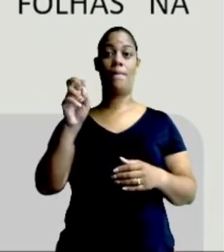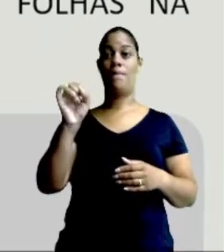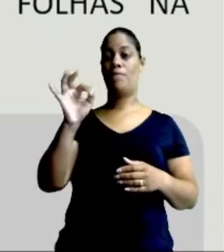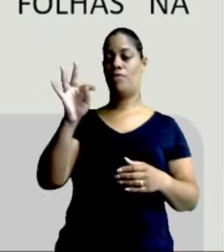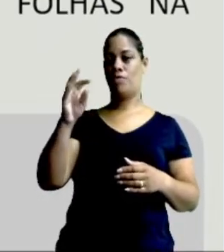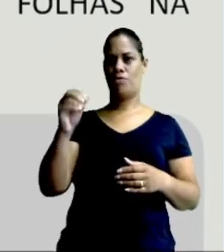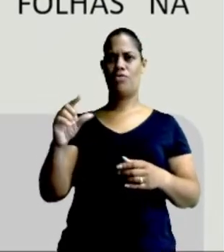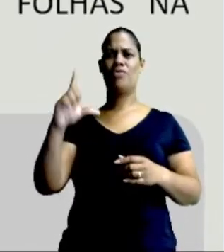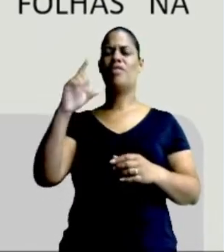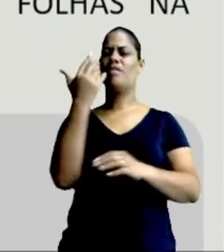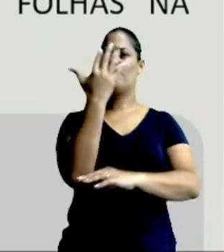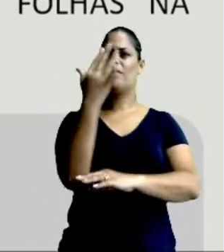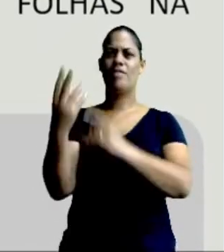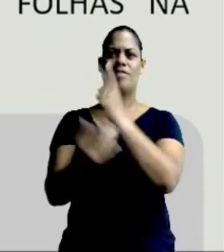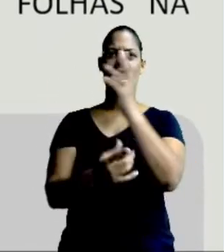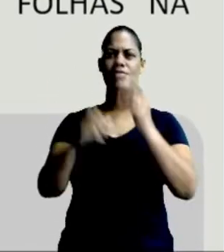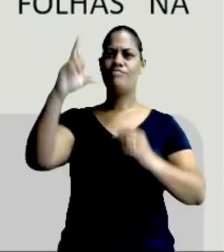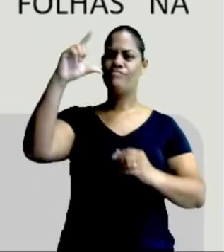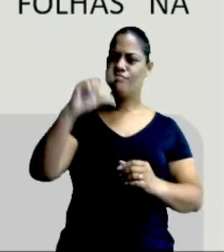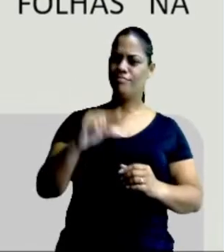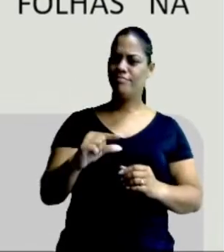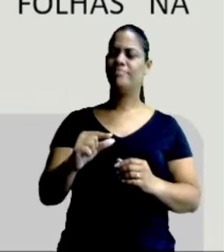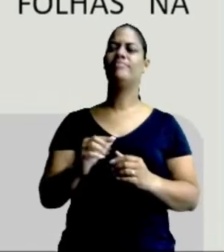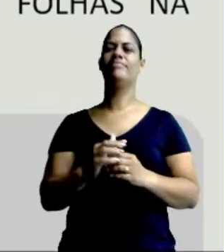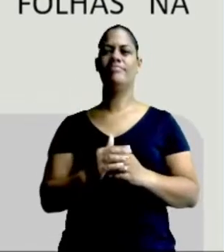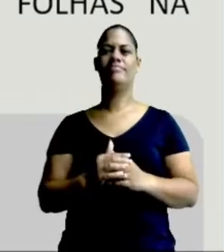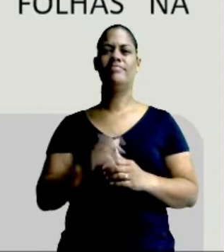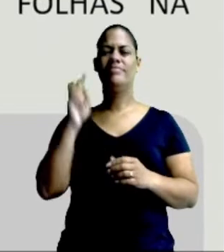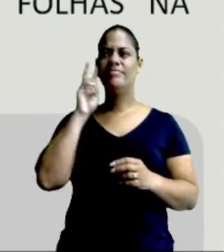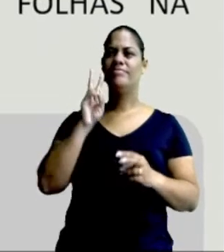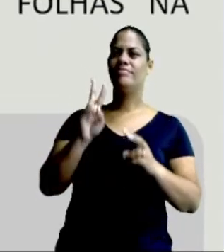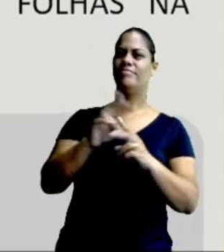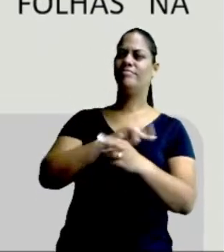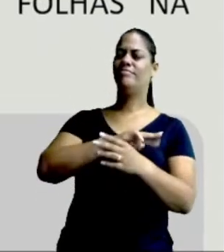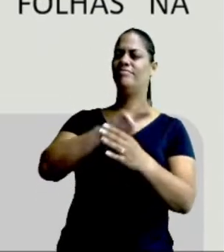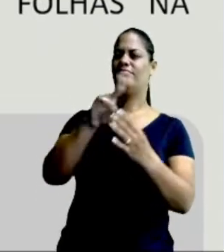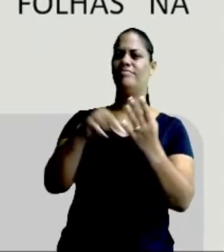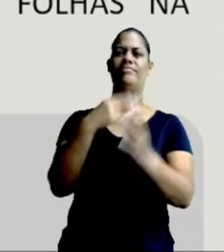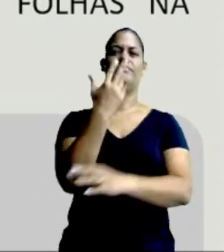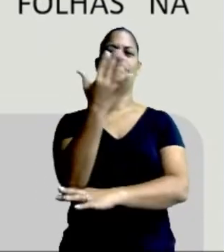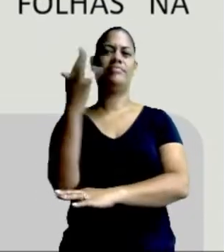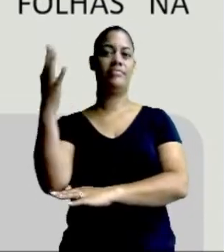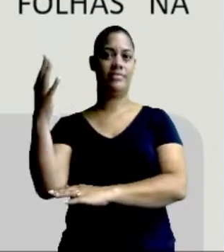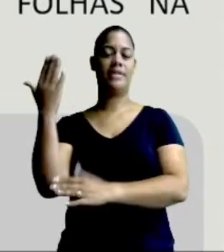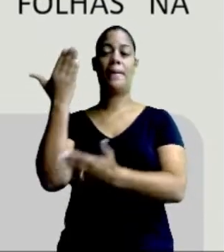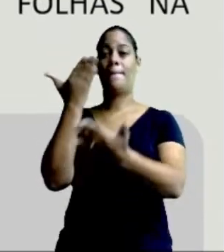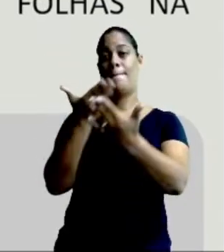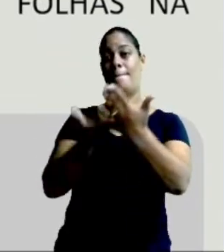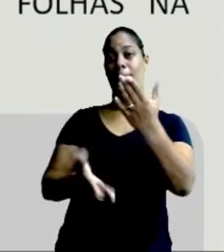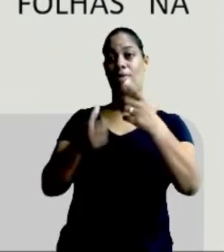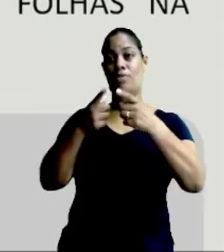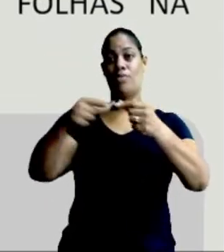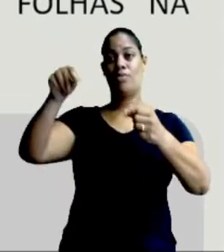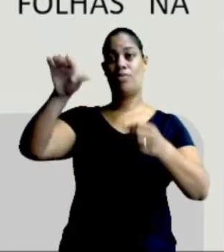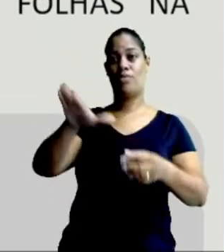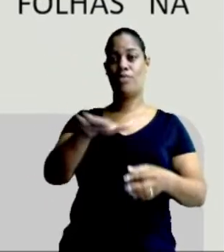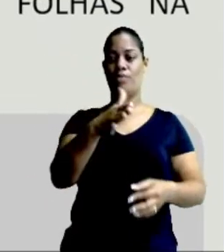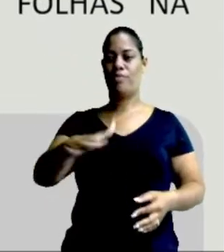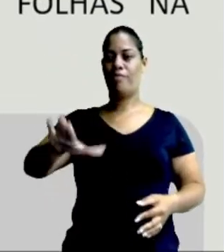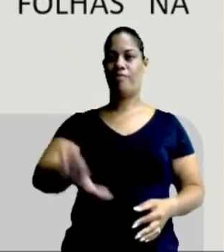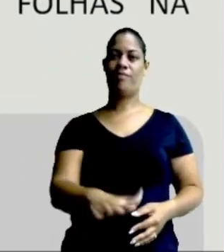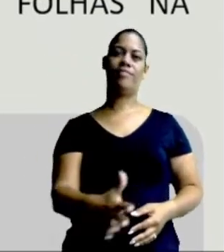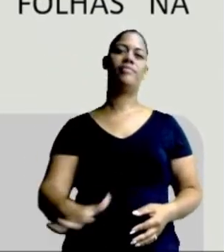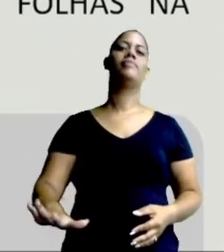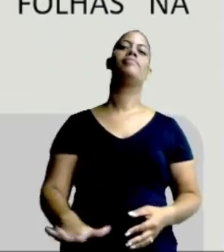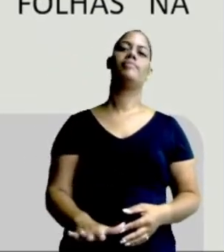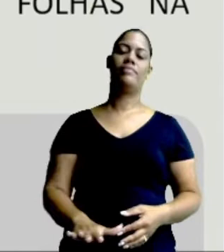as pequenas árvores como o juazeiro, aroeira e baraúna, que perdem suas folhas na estação de seca.